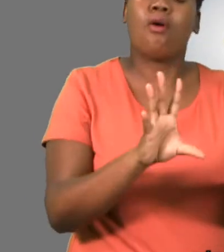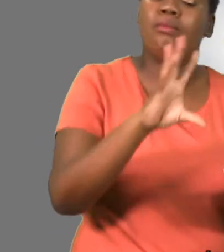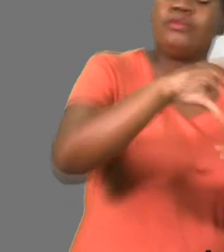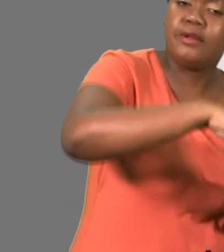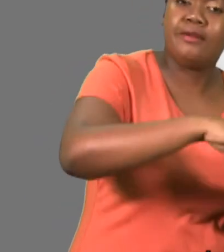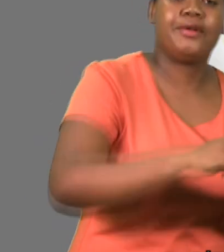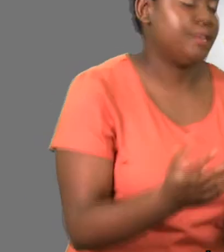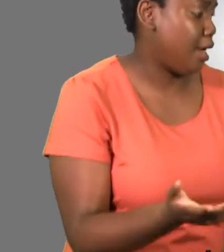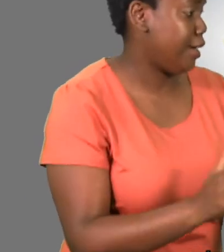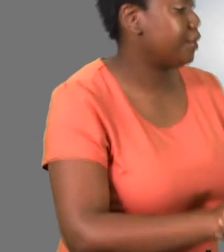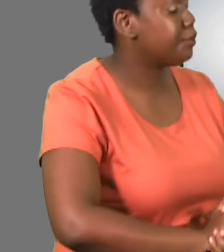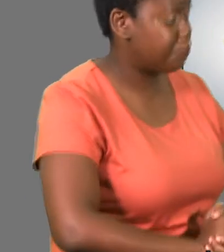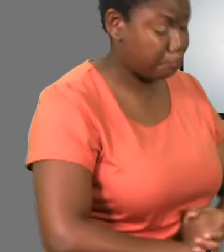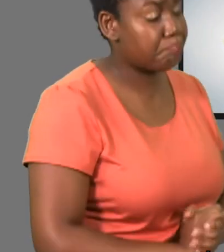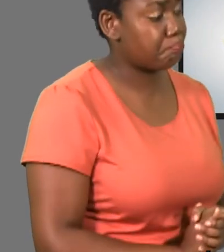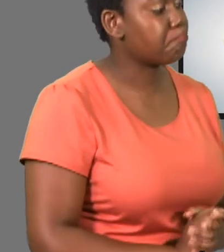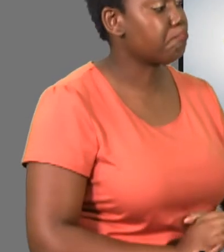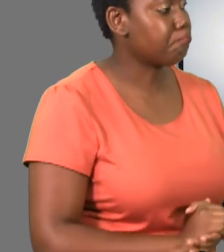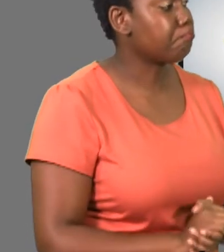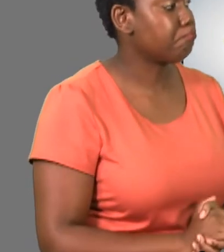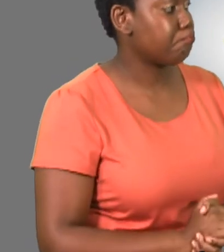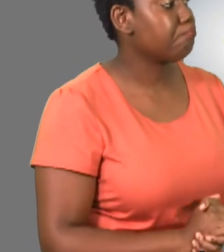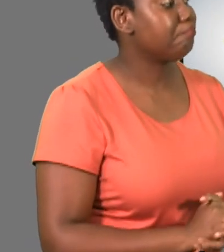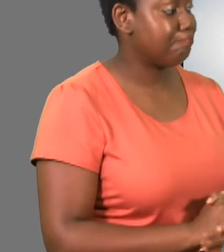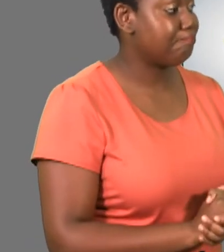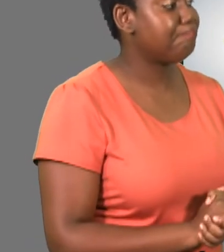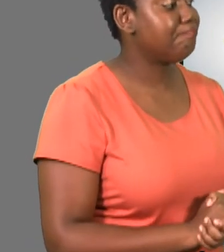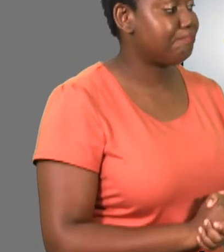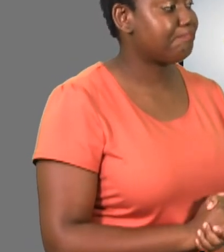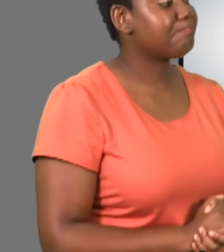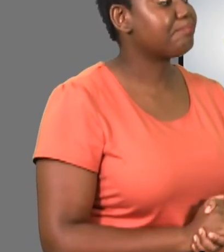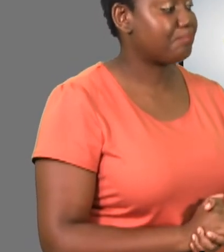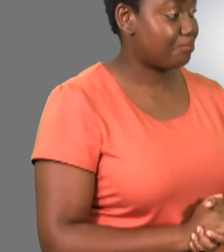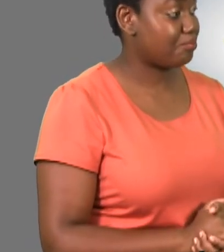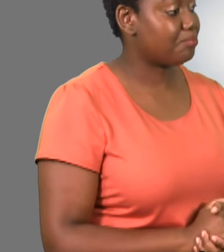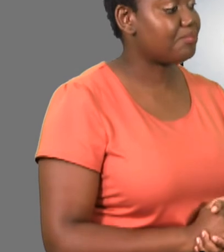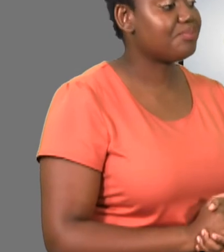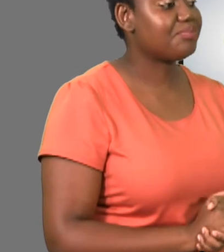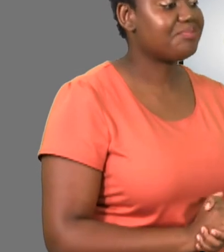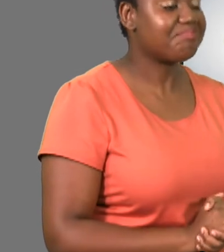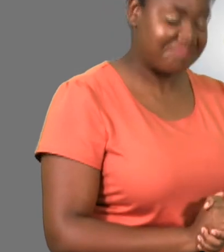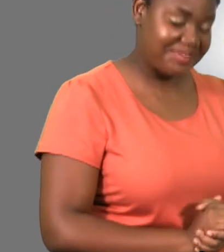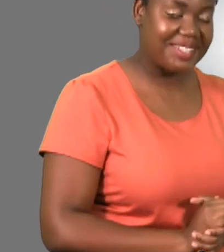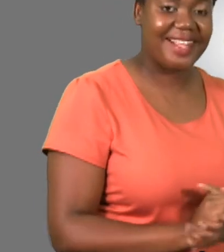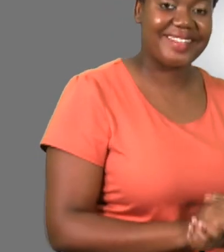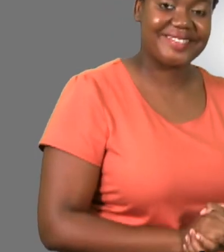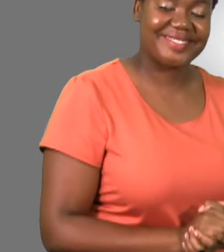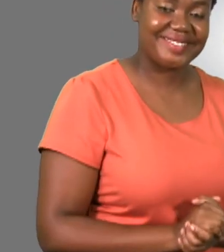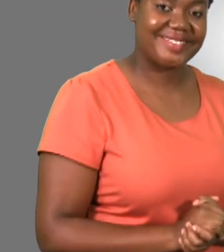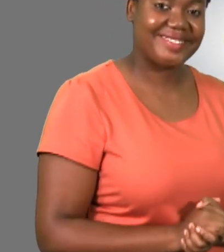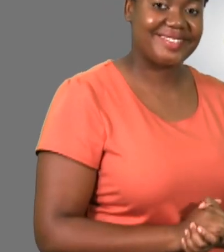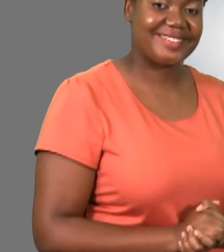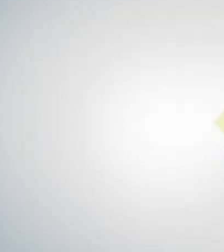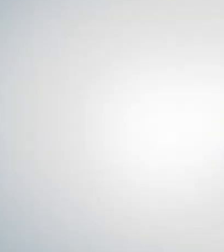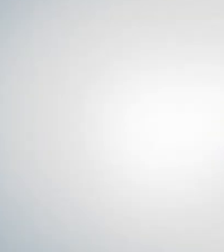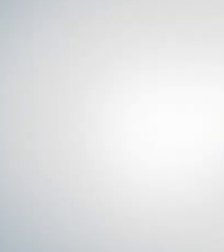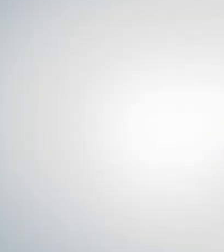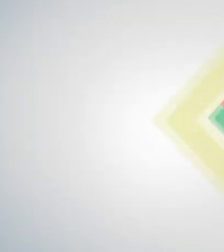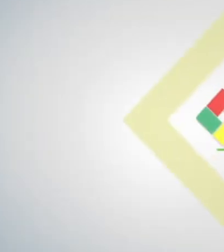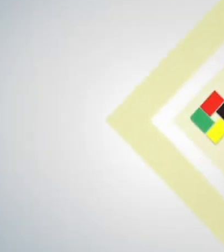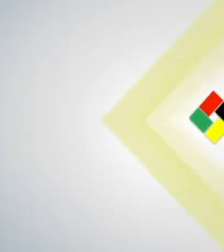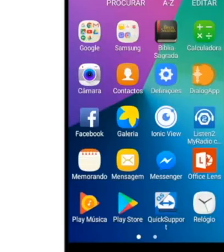país de exemplo em termos de inclusão. É com este sonho alcançável que visitamos o nosso primeiro intervalo.